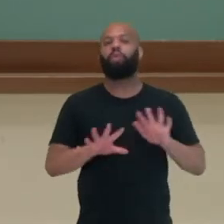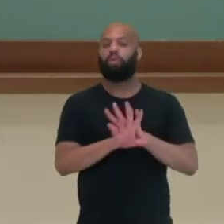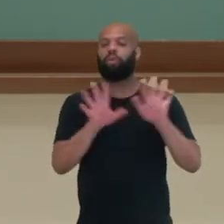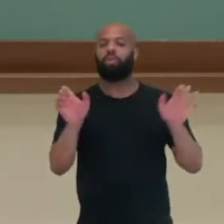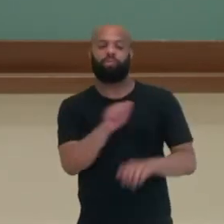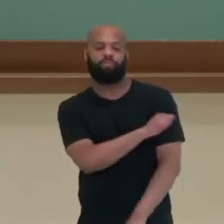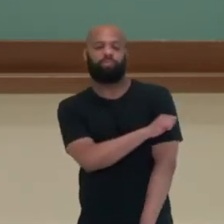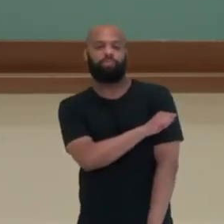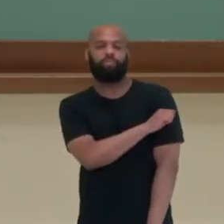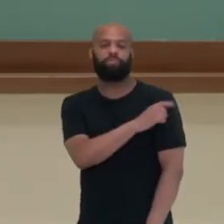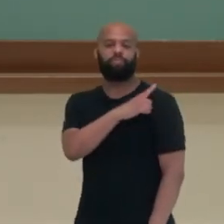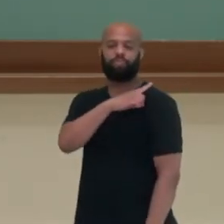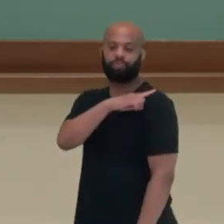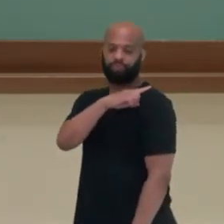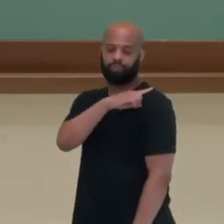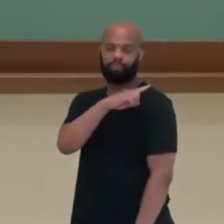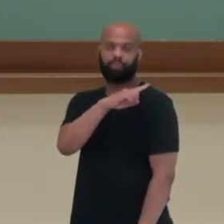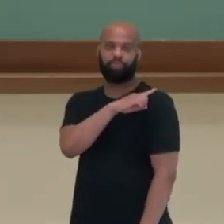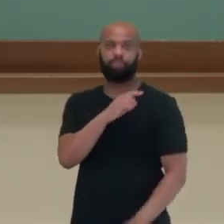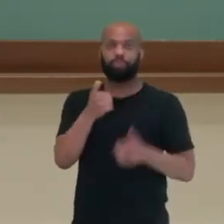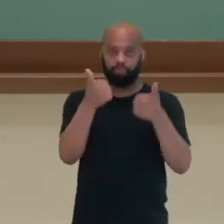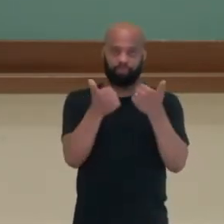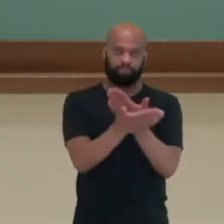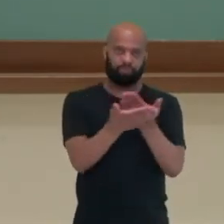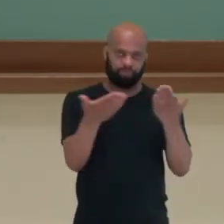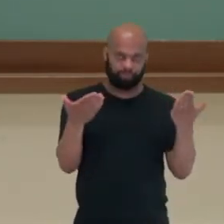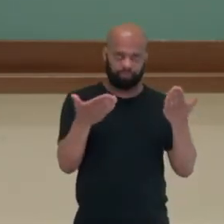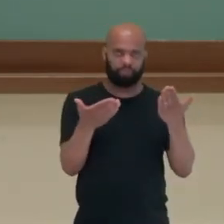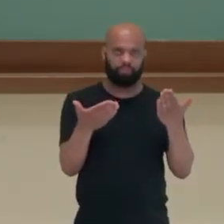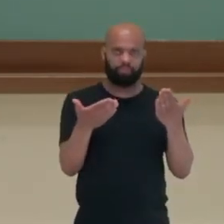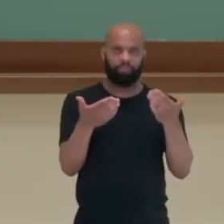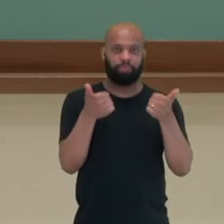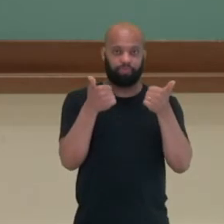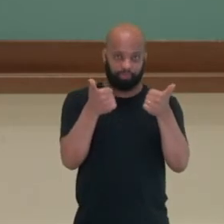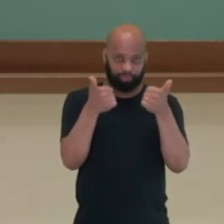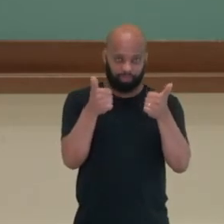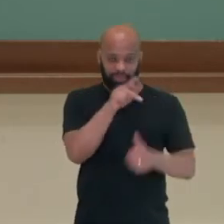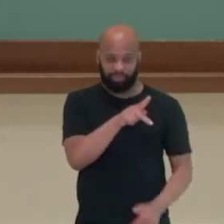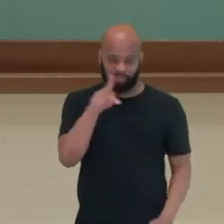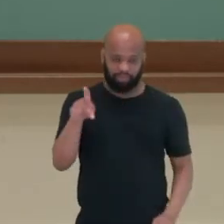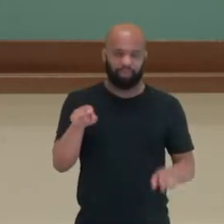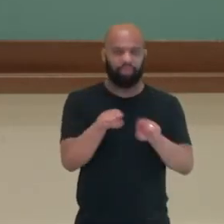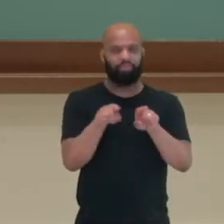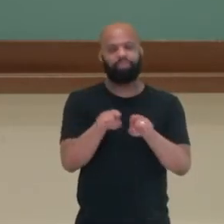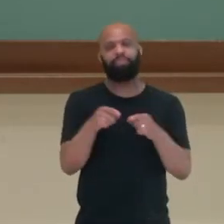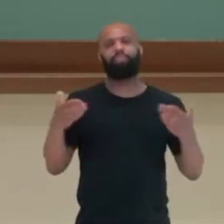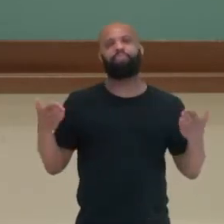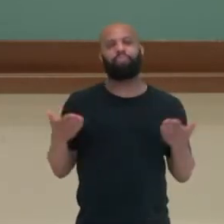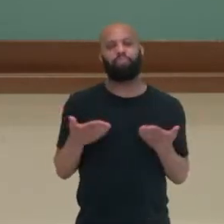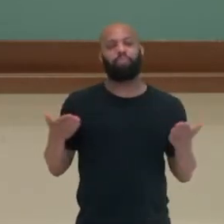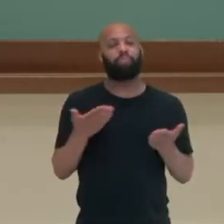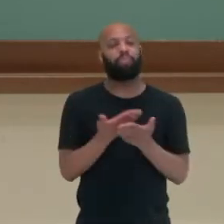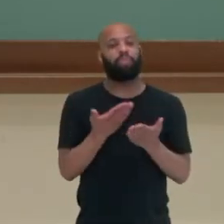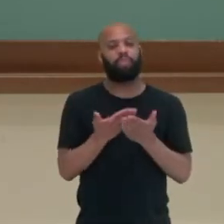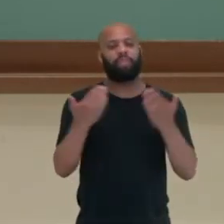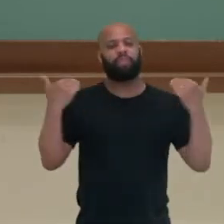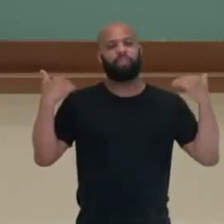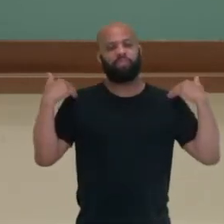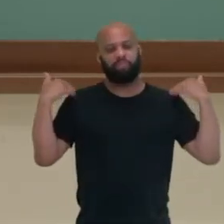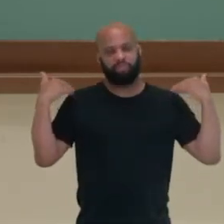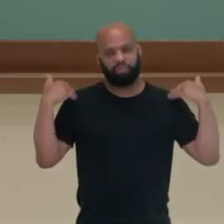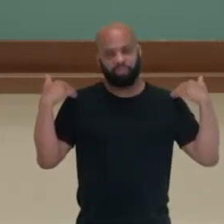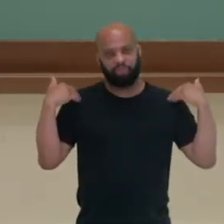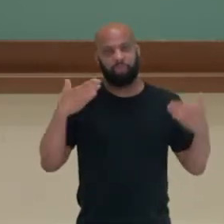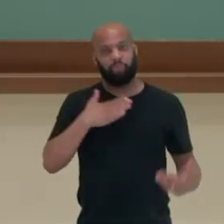Olá, estudantes da primeira série. Tudo bem com vocês? Tudo bem, professores? Estamos aqui para mais uma aula de Educação